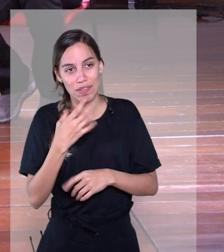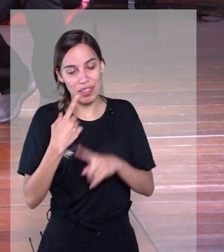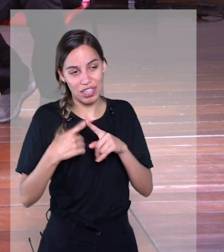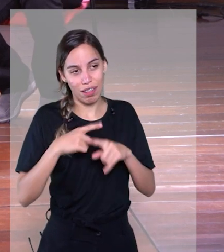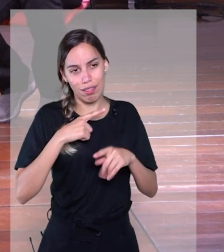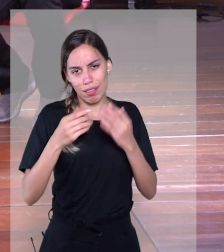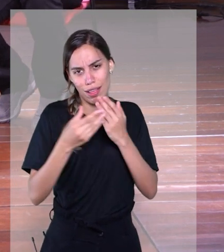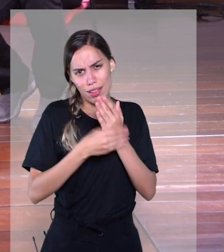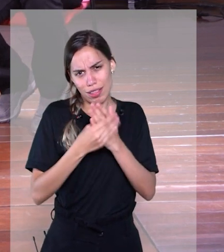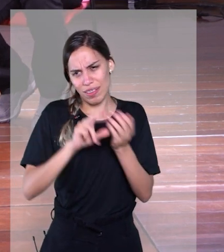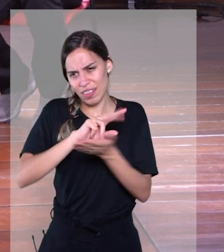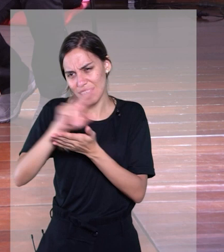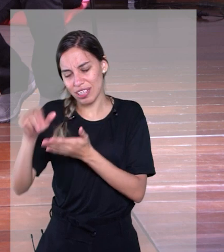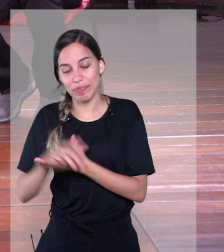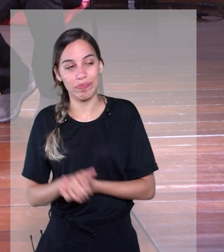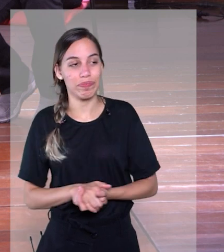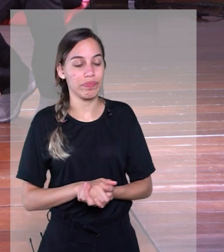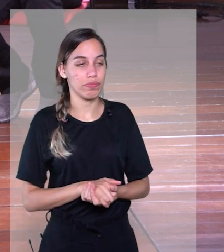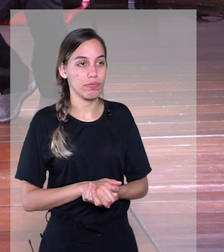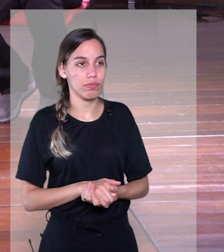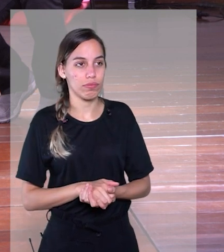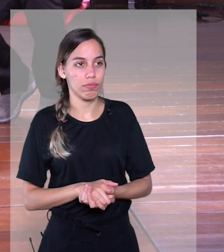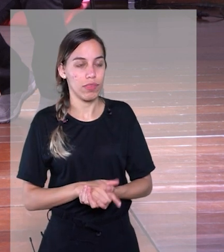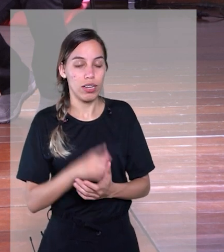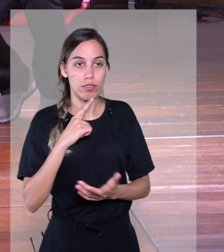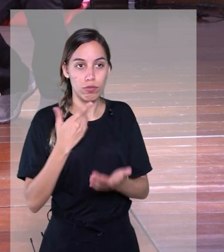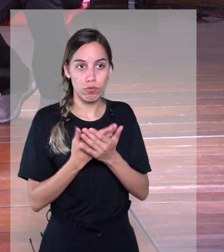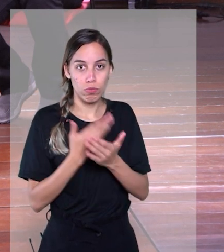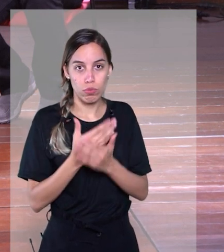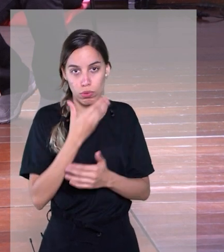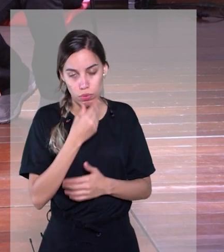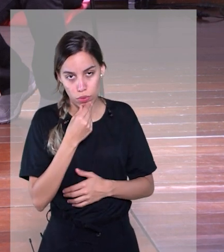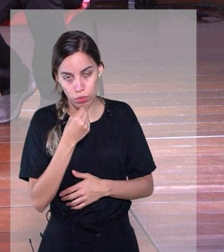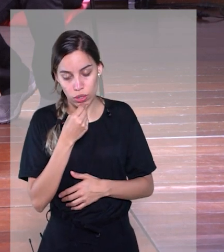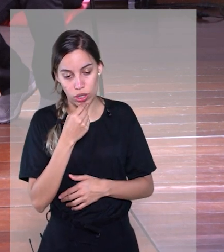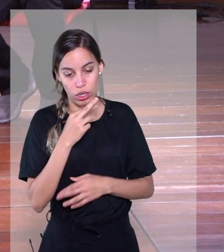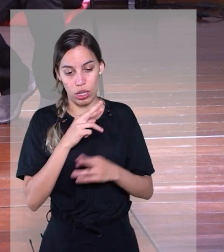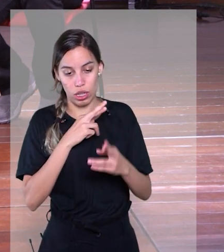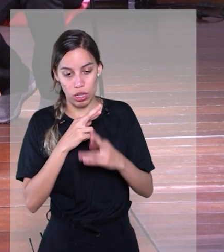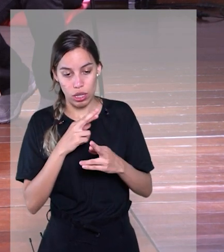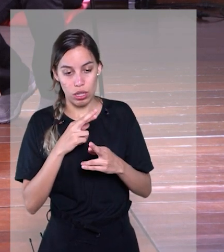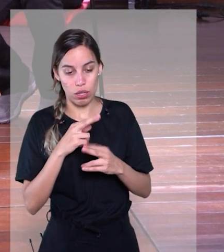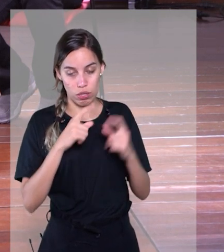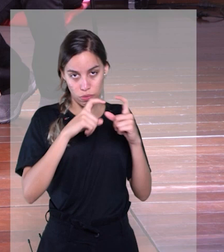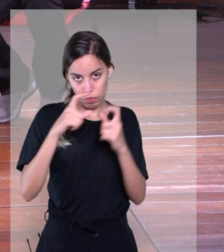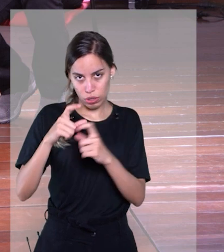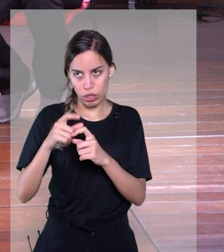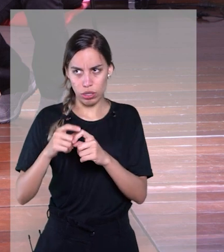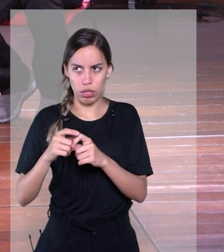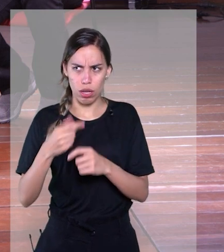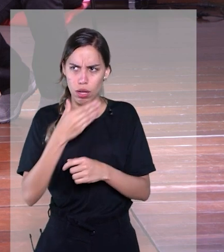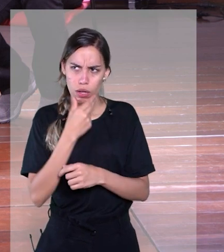os estudiosos assim, uma sugestão, é fazer um estudo do Carlos, a relação do Carlos com a fotografia, assim, mais do ponto de vista